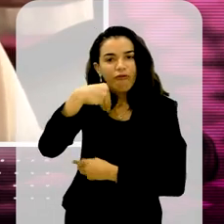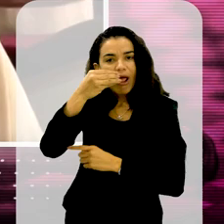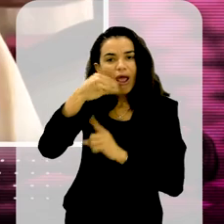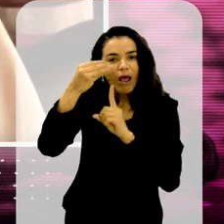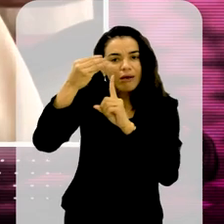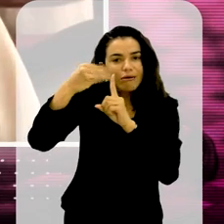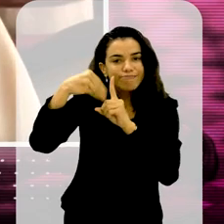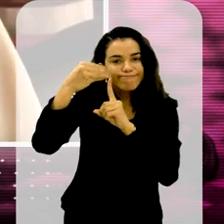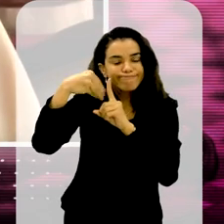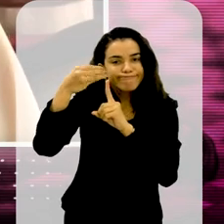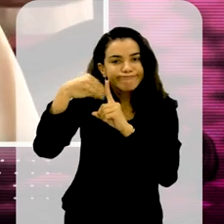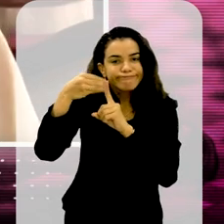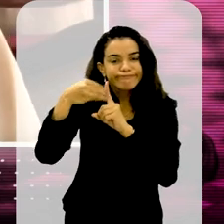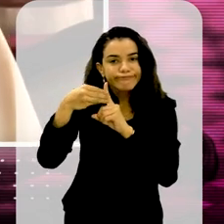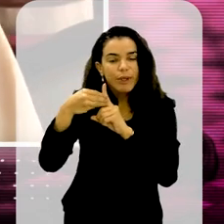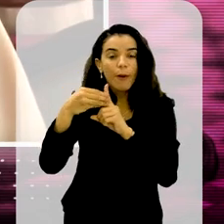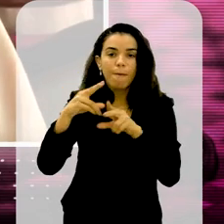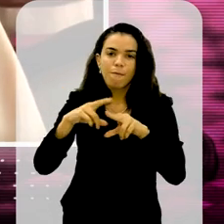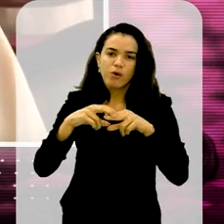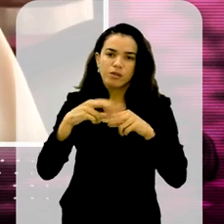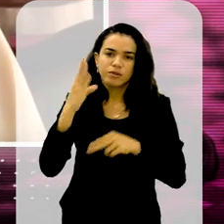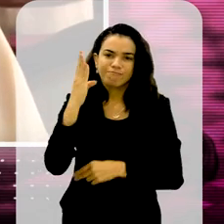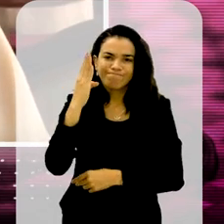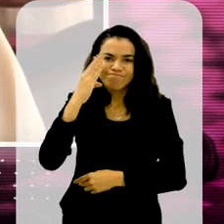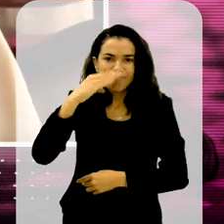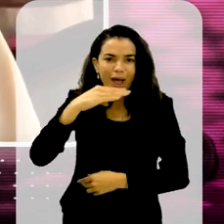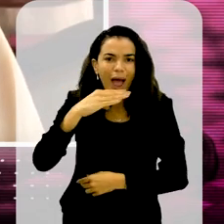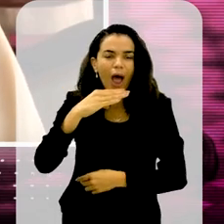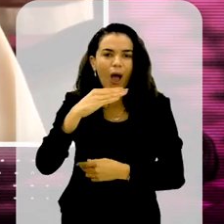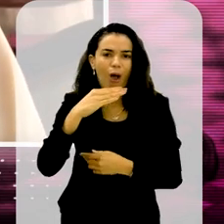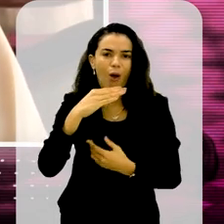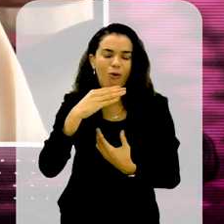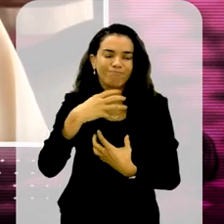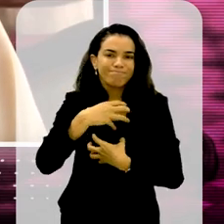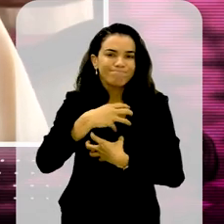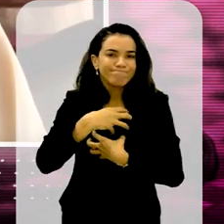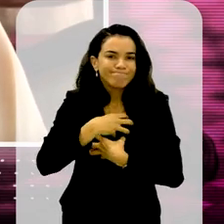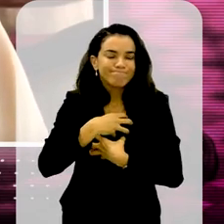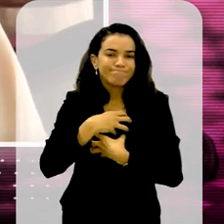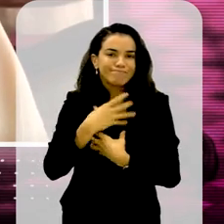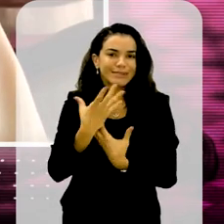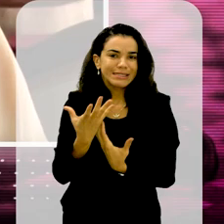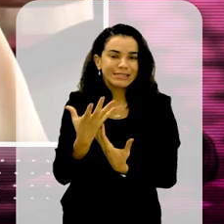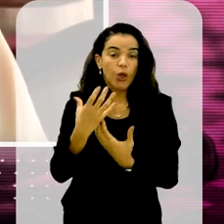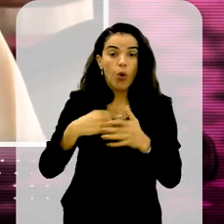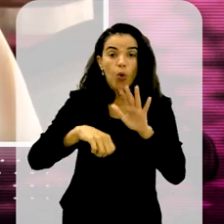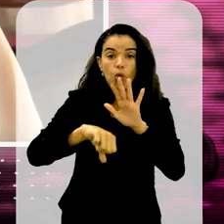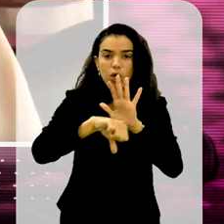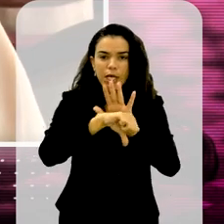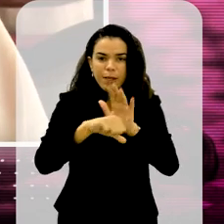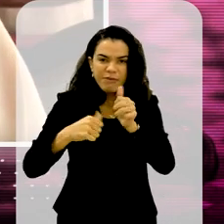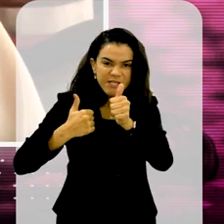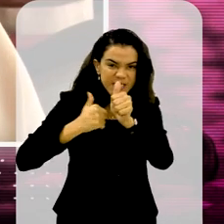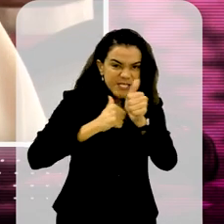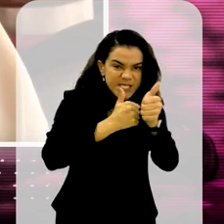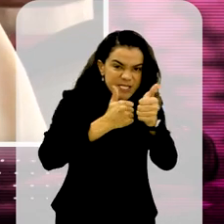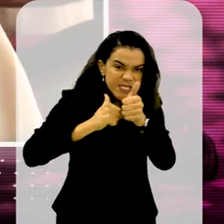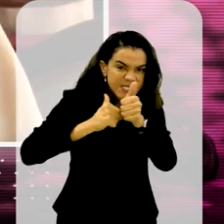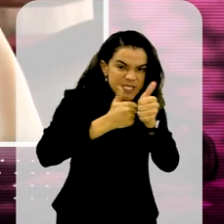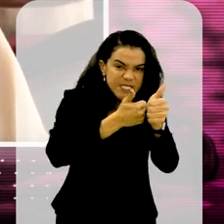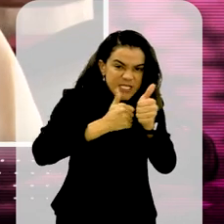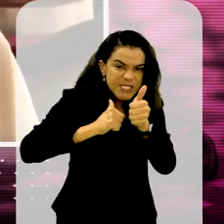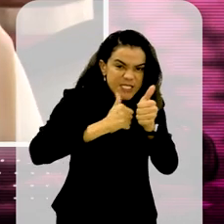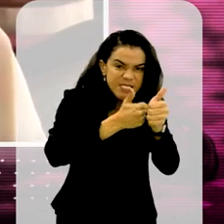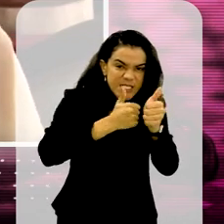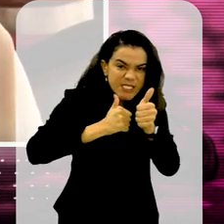vulnerabilidade da vítima. Por isso que é muito cruel, percebermos que o crime de perseguição, ele pode